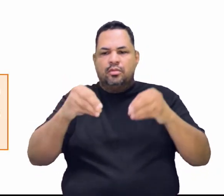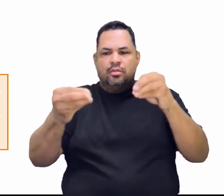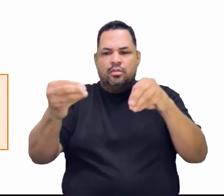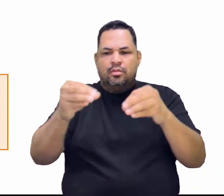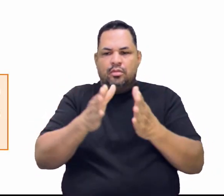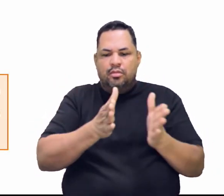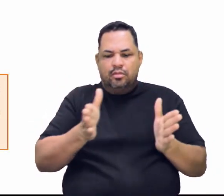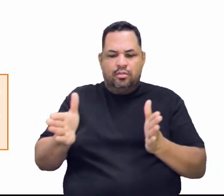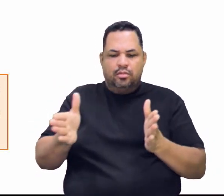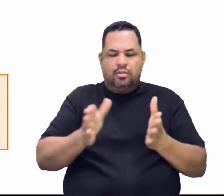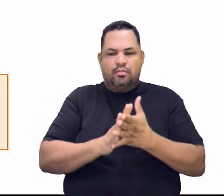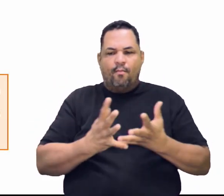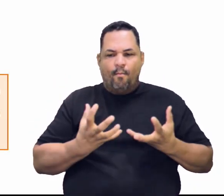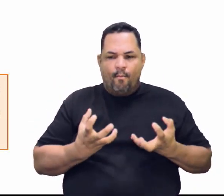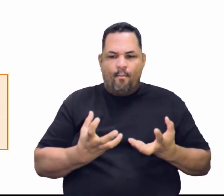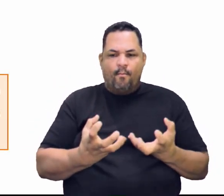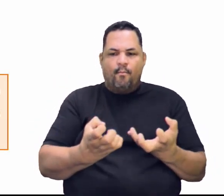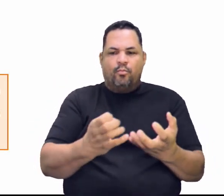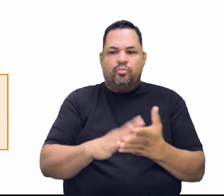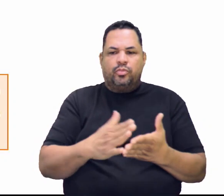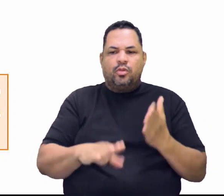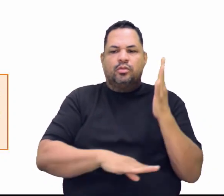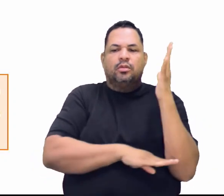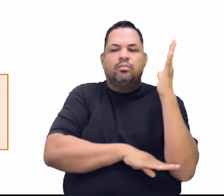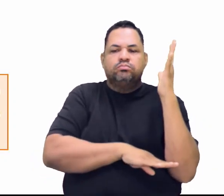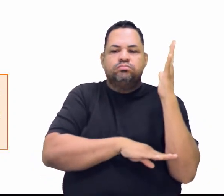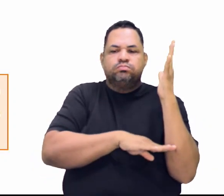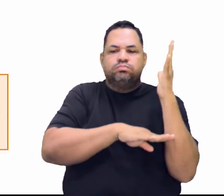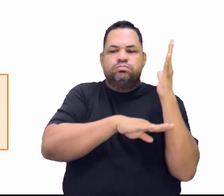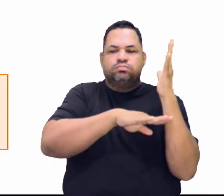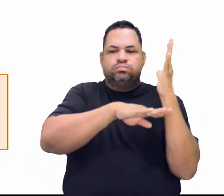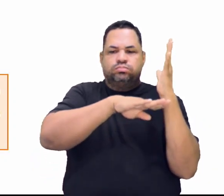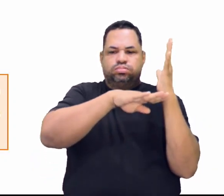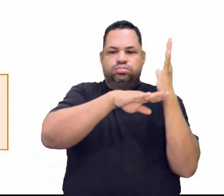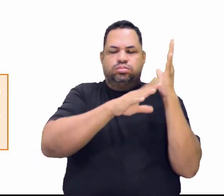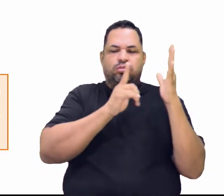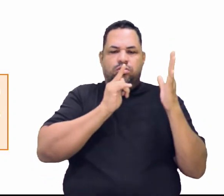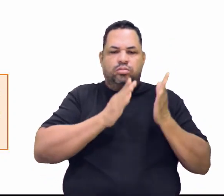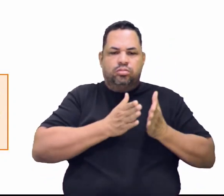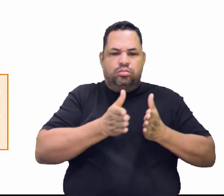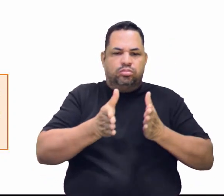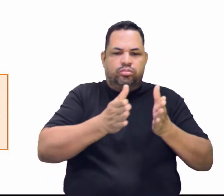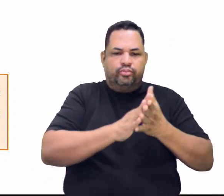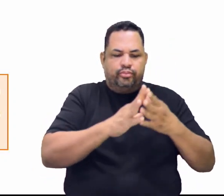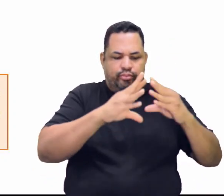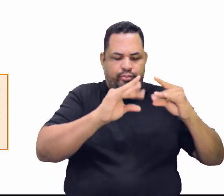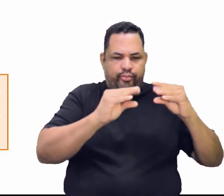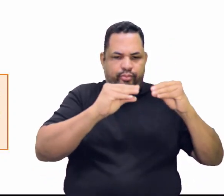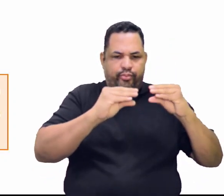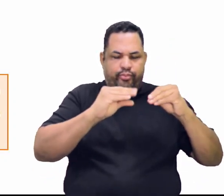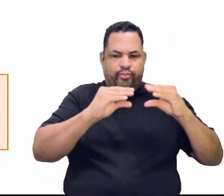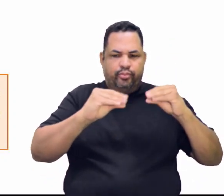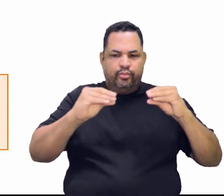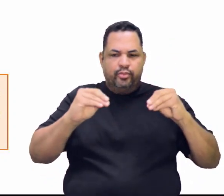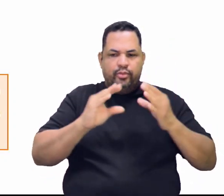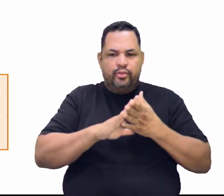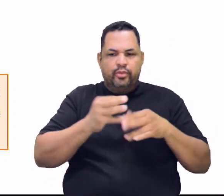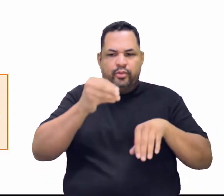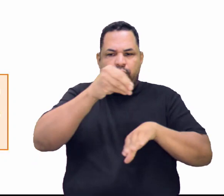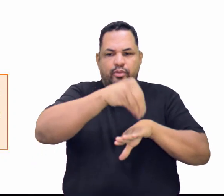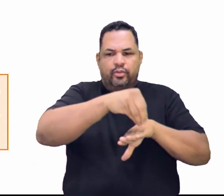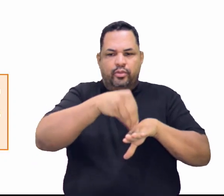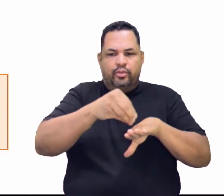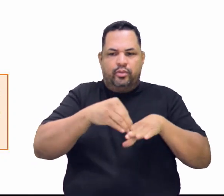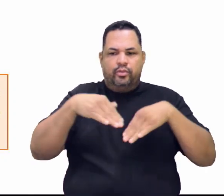plantavam no período da seca. Quando enchia, o rio depositava seus humus, que são os